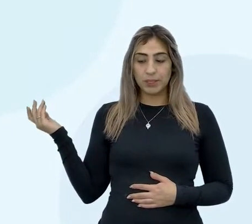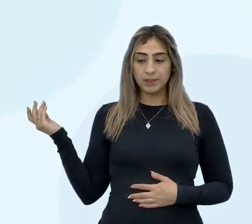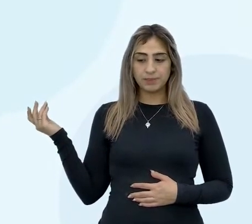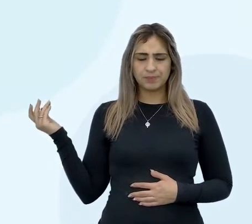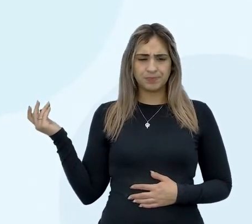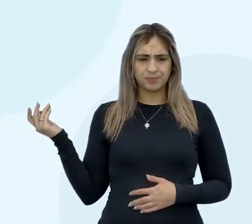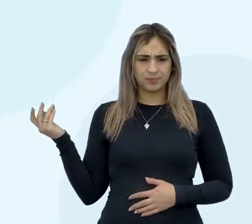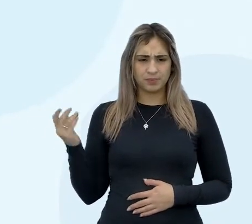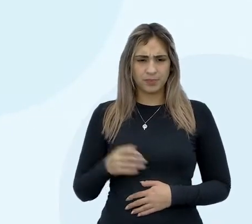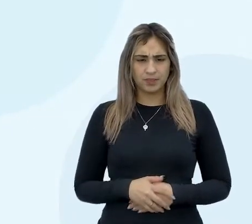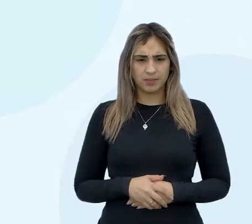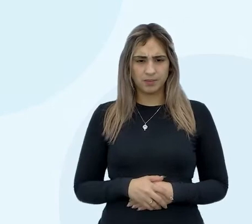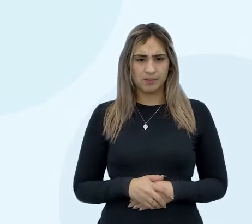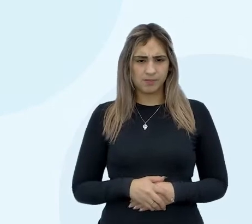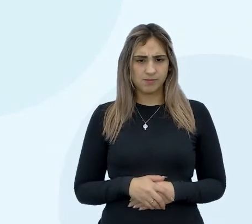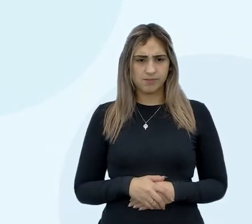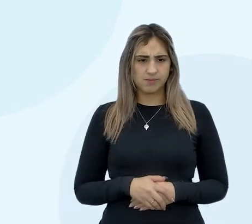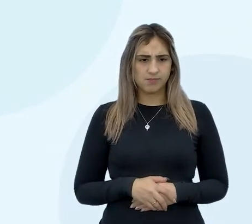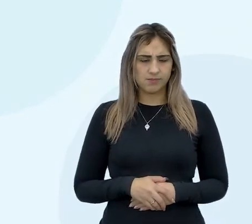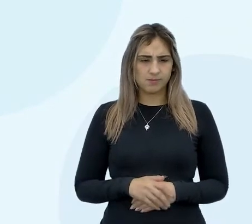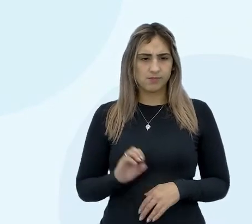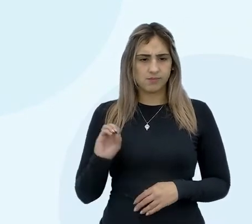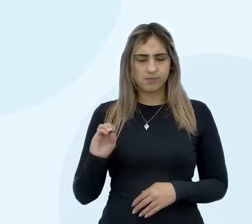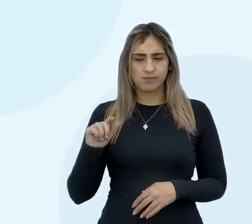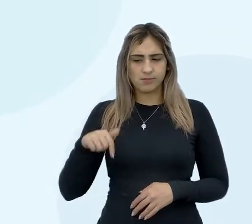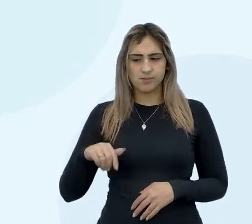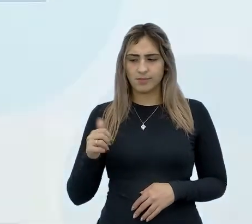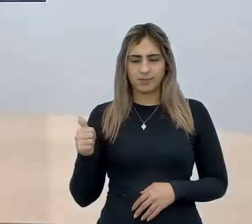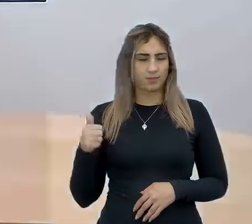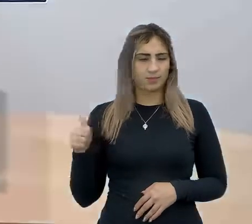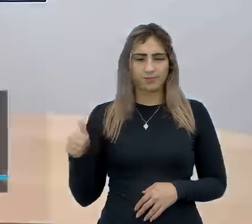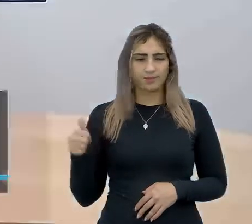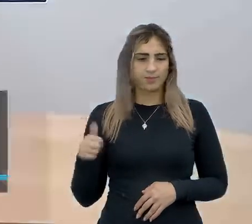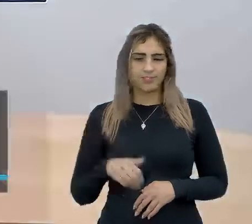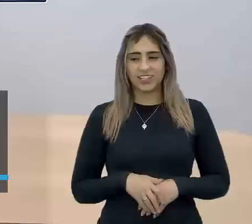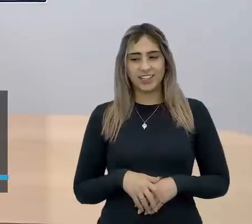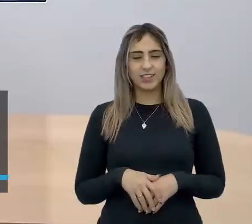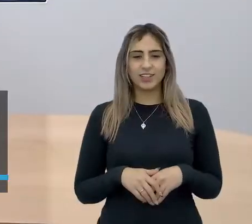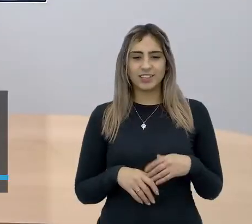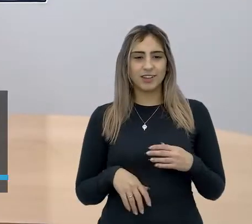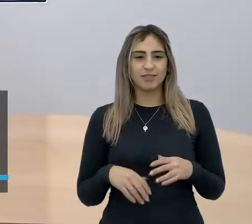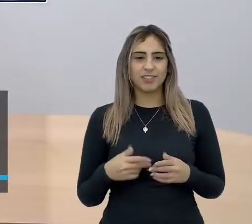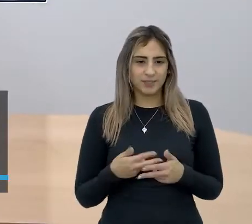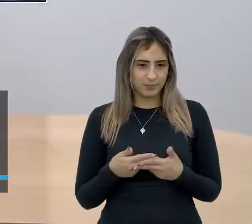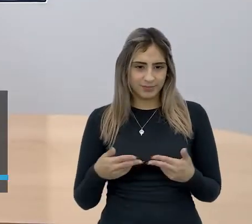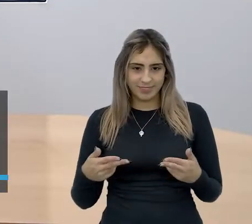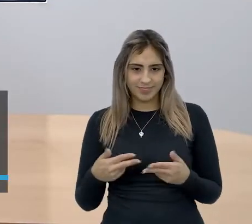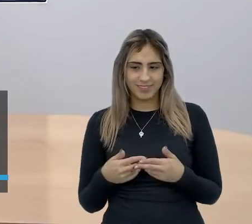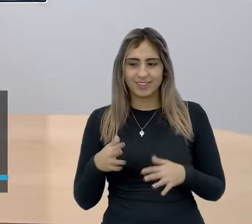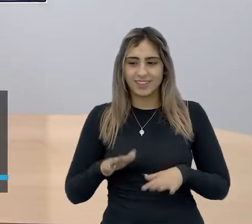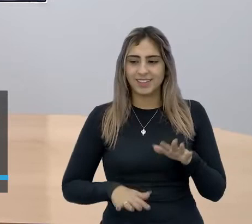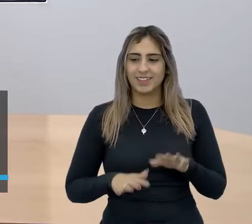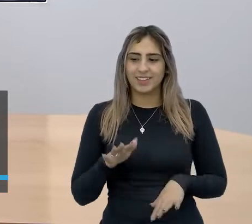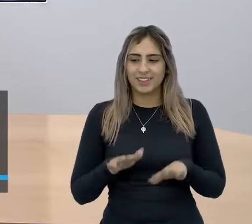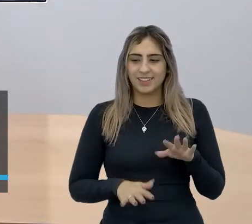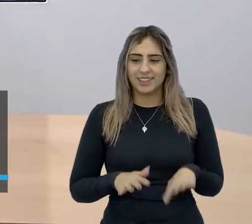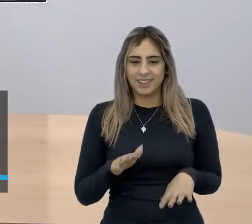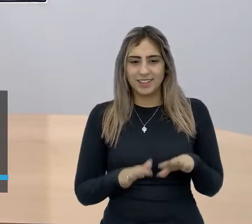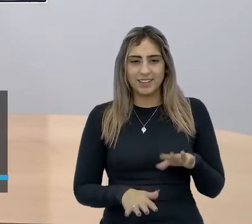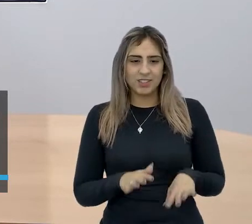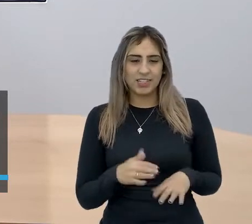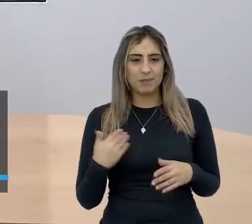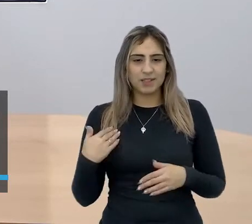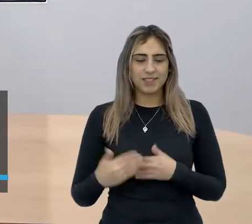aulas, tá certo? Então, não necessariamente todas essas habilidades são abordadas numa mesma aula, tá? Depende sempre